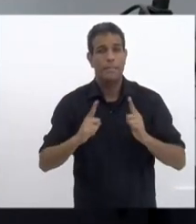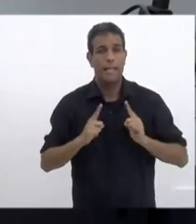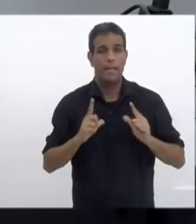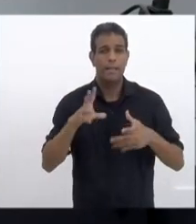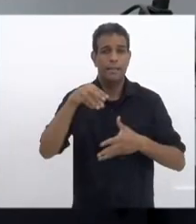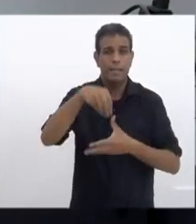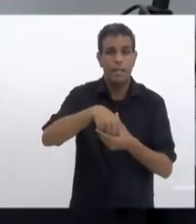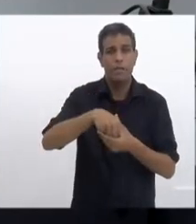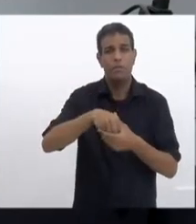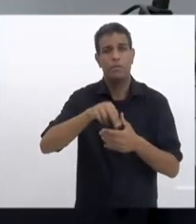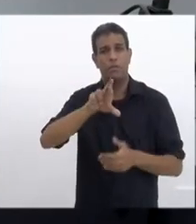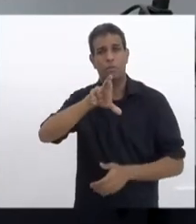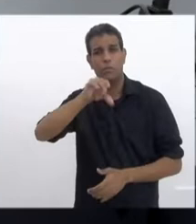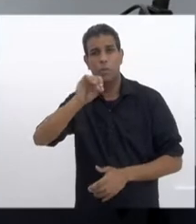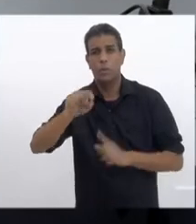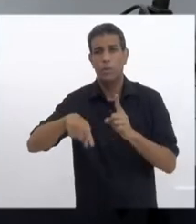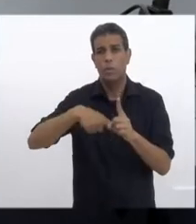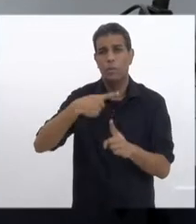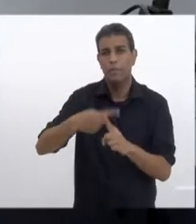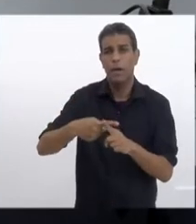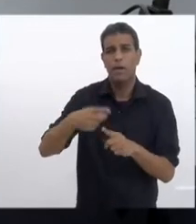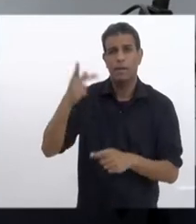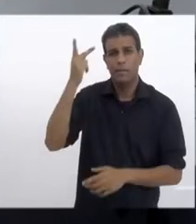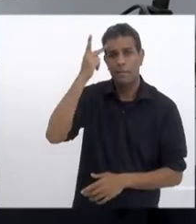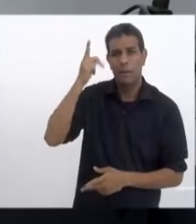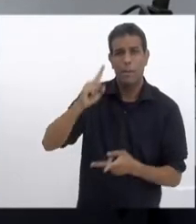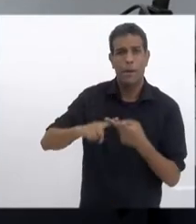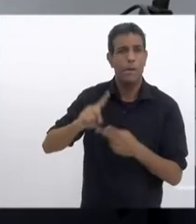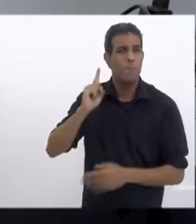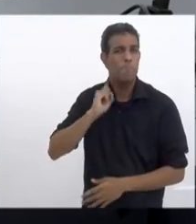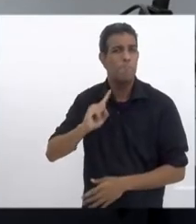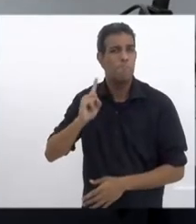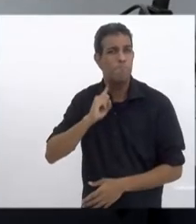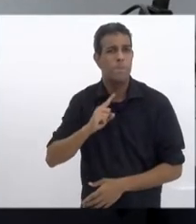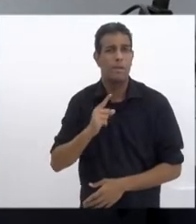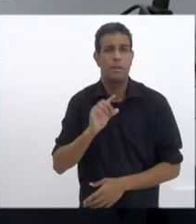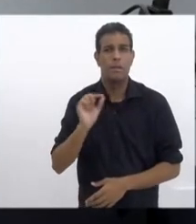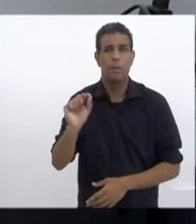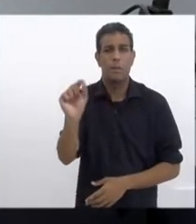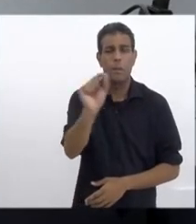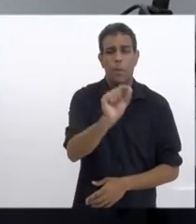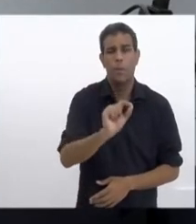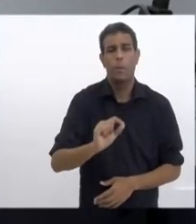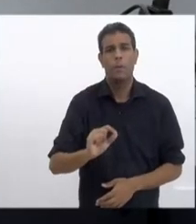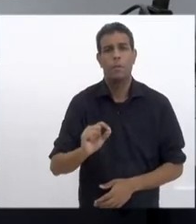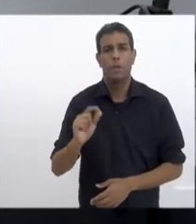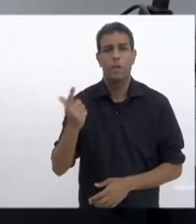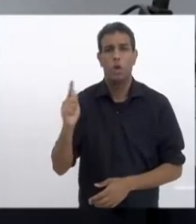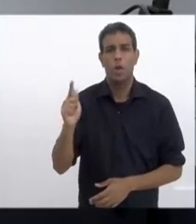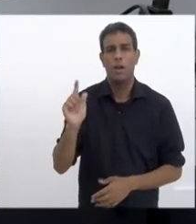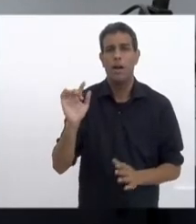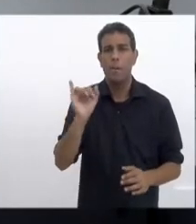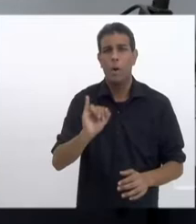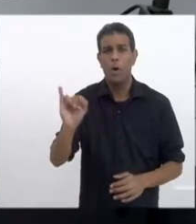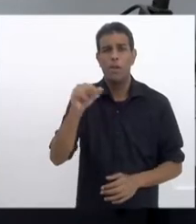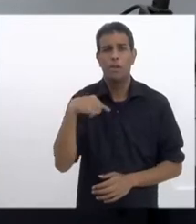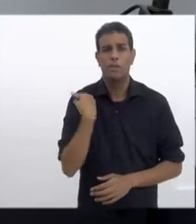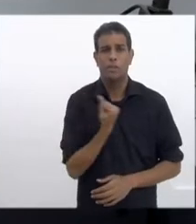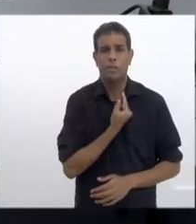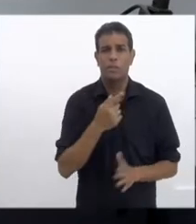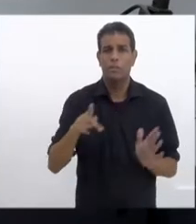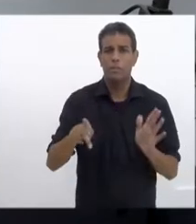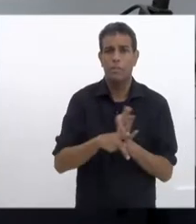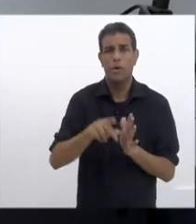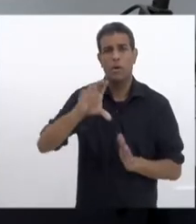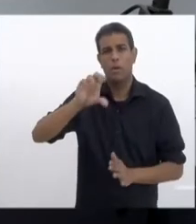Rio de Janeiro, como São Paulo, Rio Grande do Norte, Minas, Mato Grosso e Goiás, que é importante o CAPS para